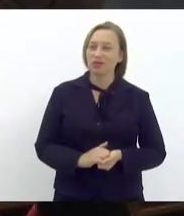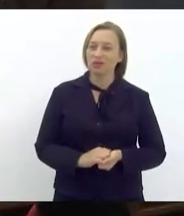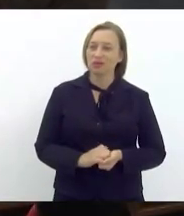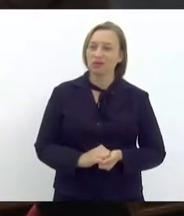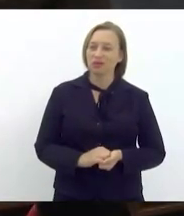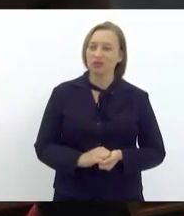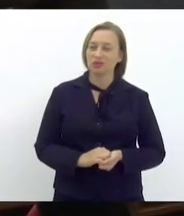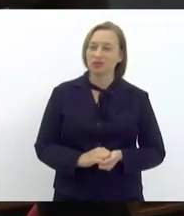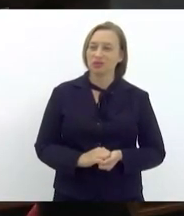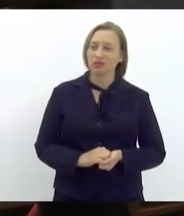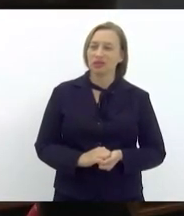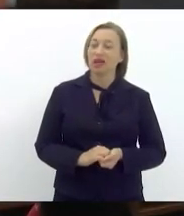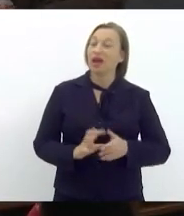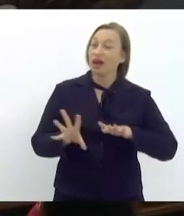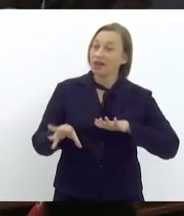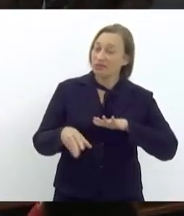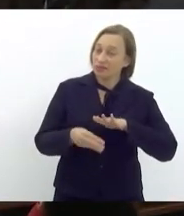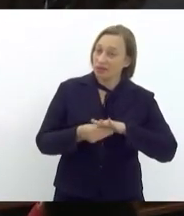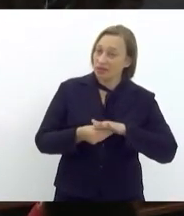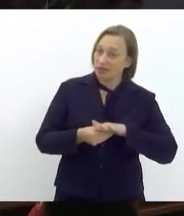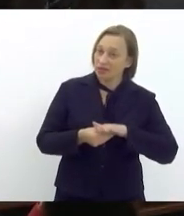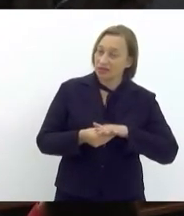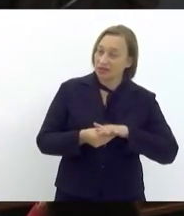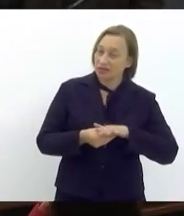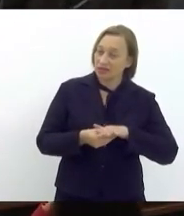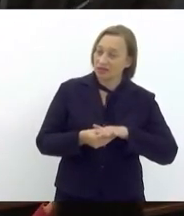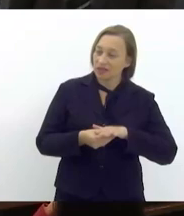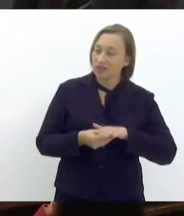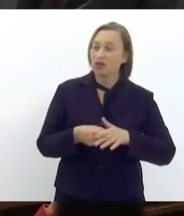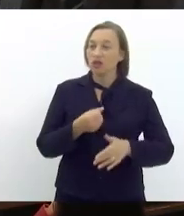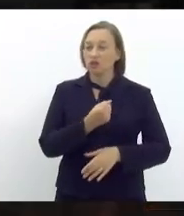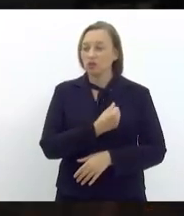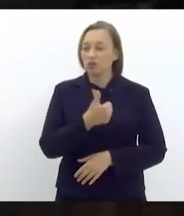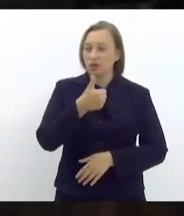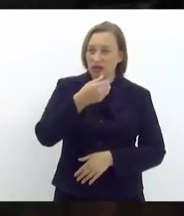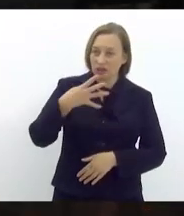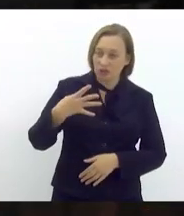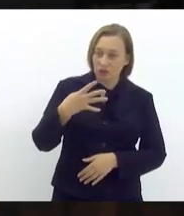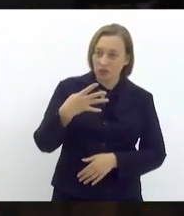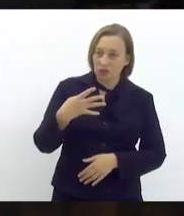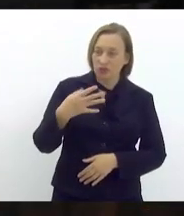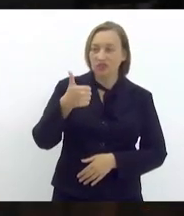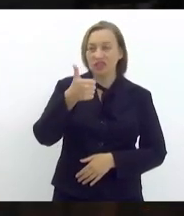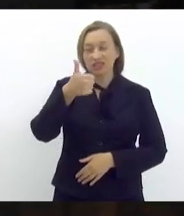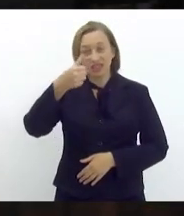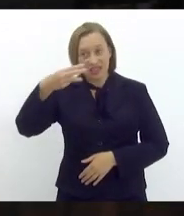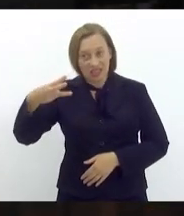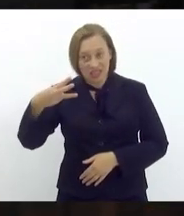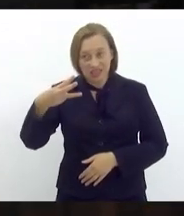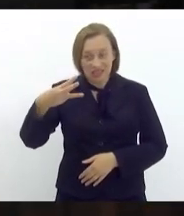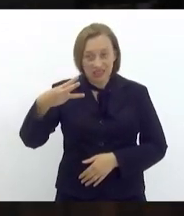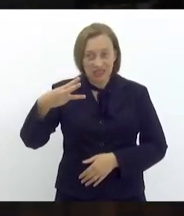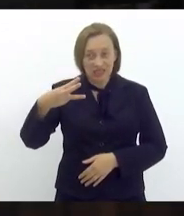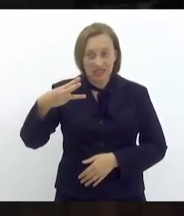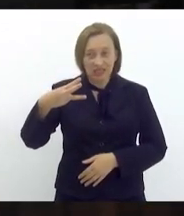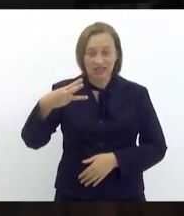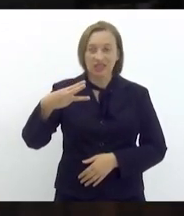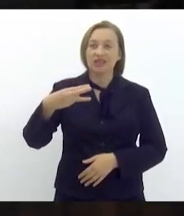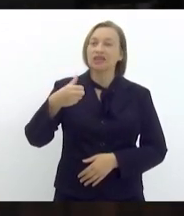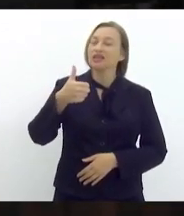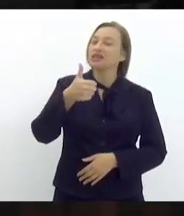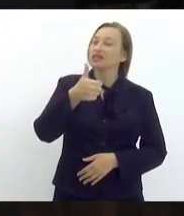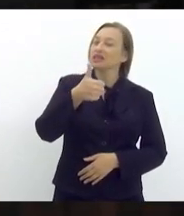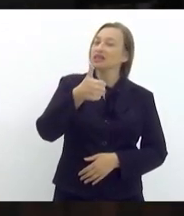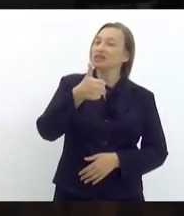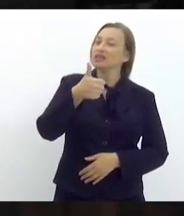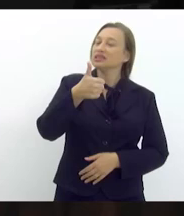a emenda aditiva número 14 a emenda aditiva número 13 e a emenda aditiva